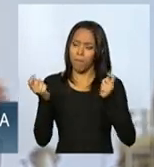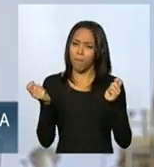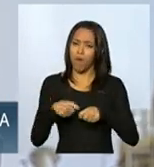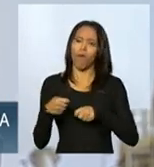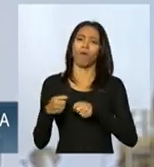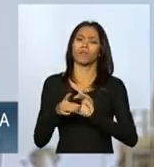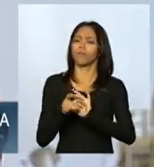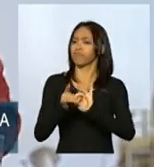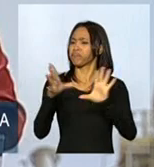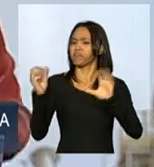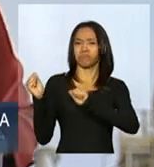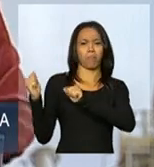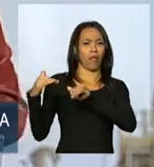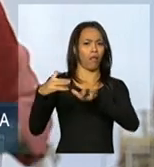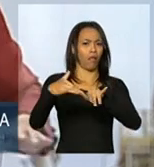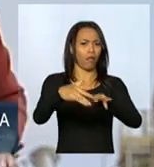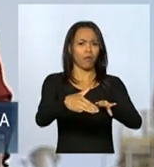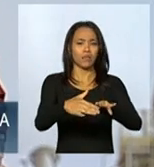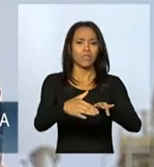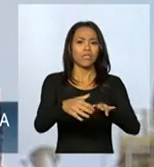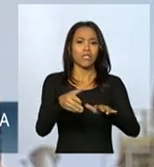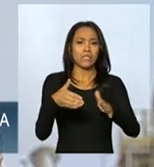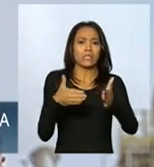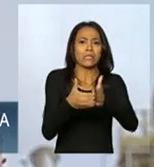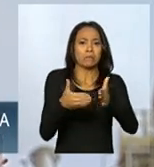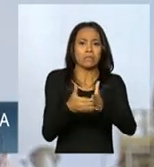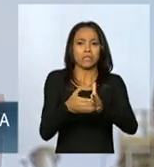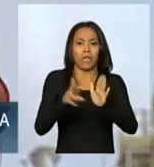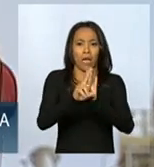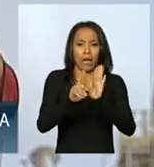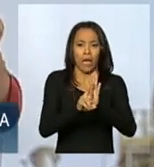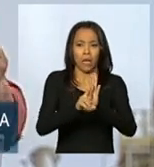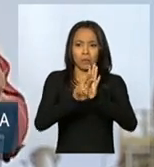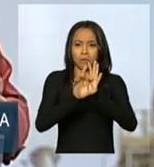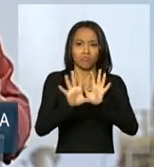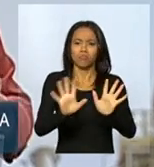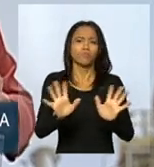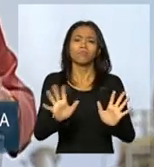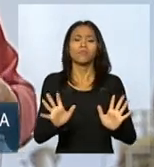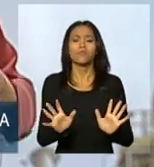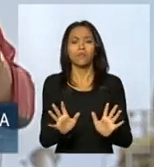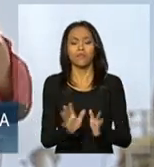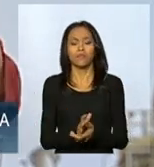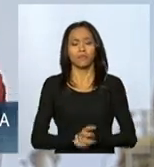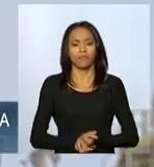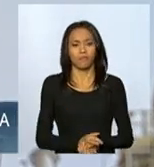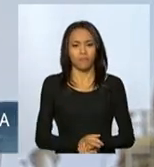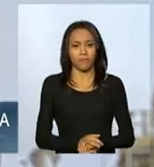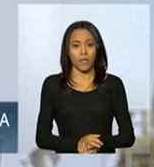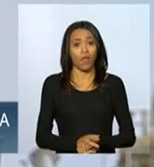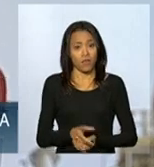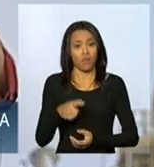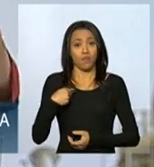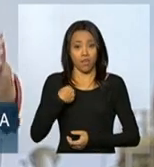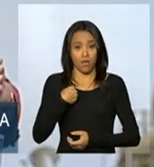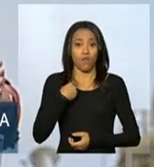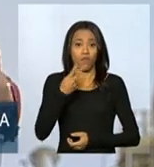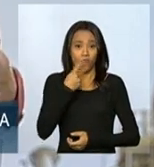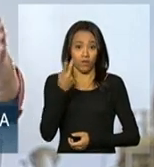participar sem haver nenhuma restrição e nenhuma, eu diria